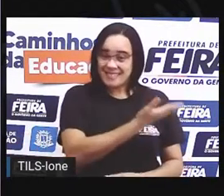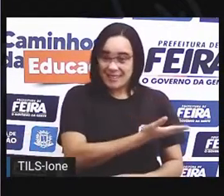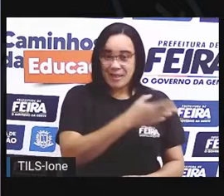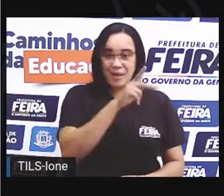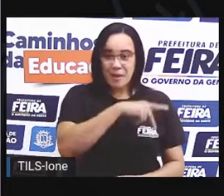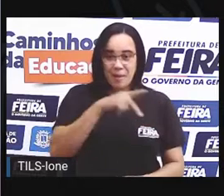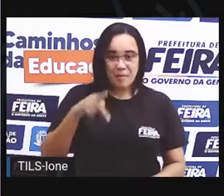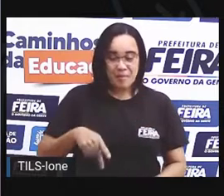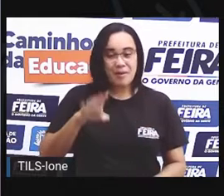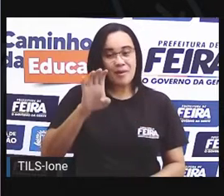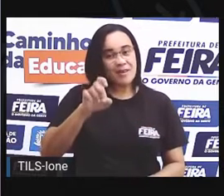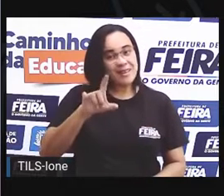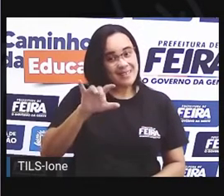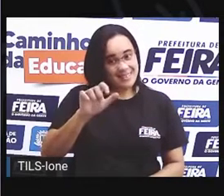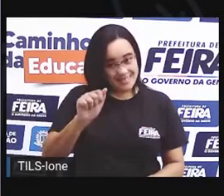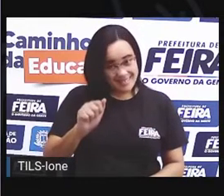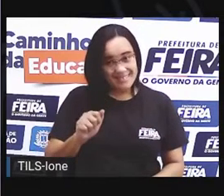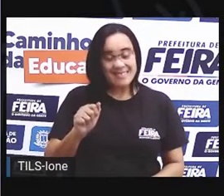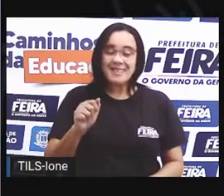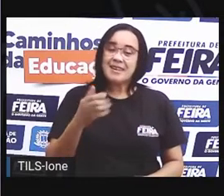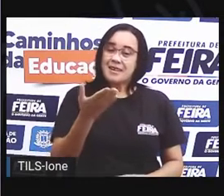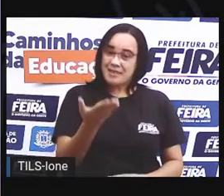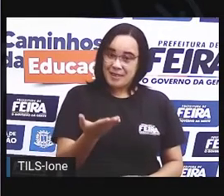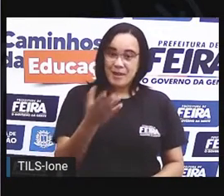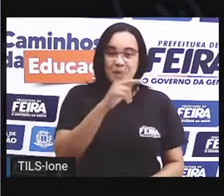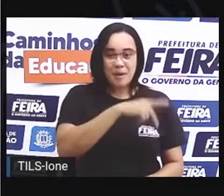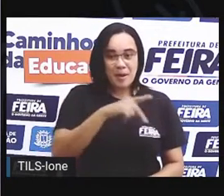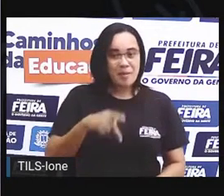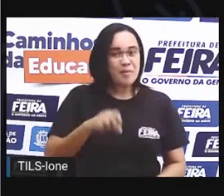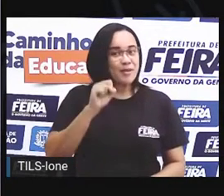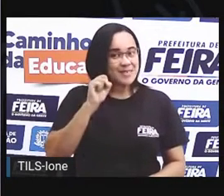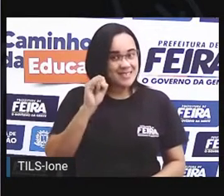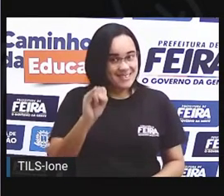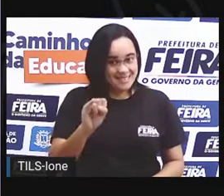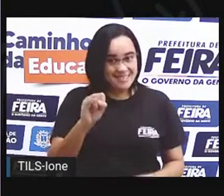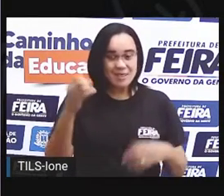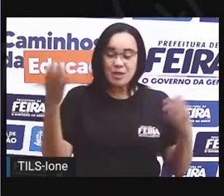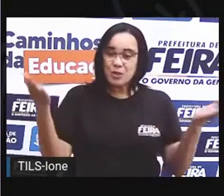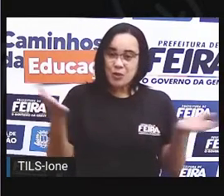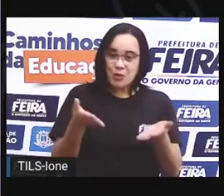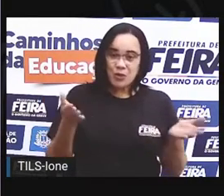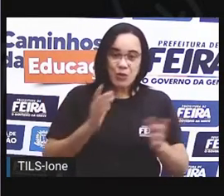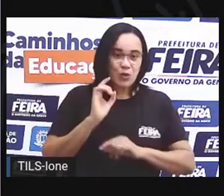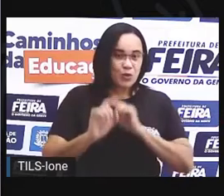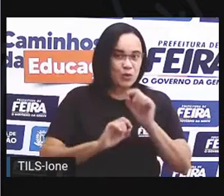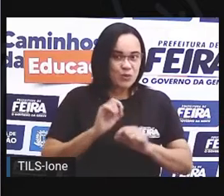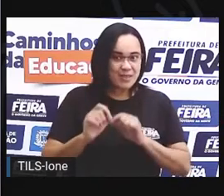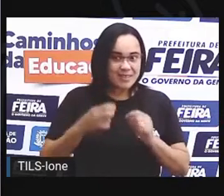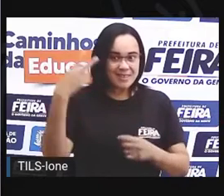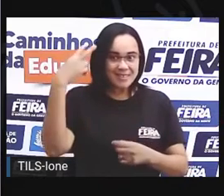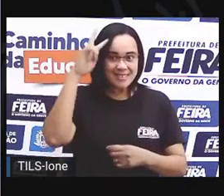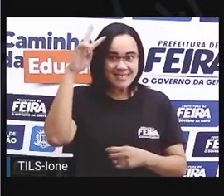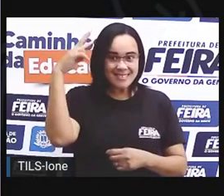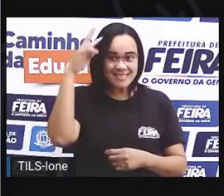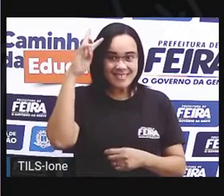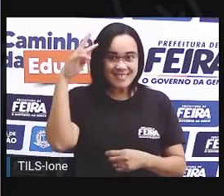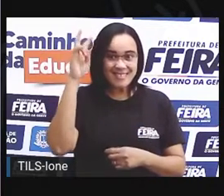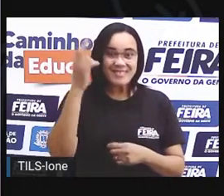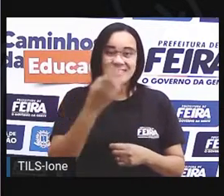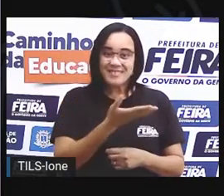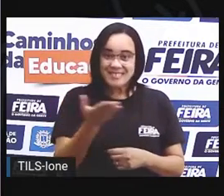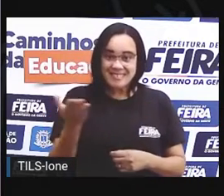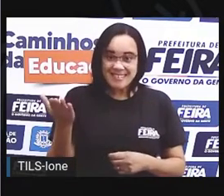Proeliza. Olá, crianças! Eu sou a Proci. Ah, e hoje nós vamos contar uma história!